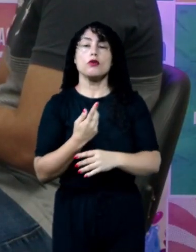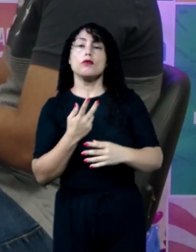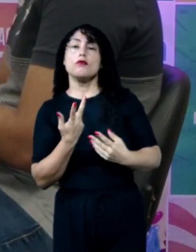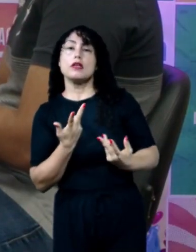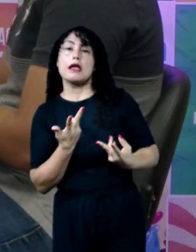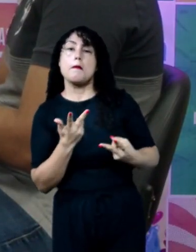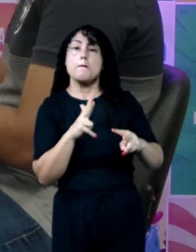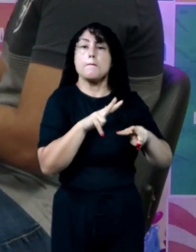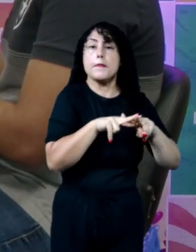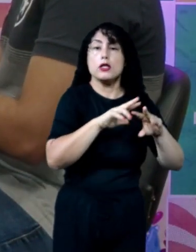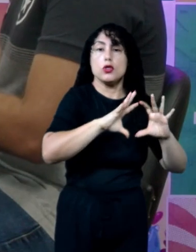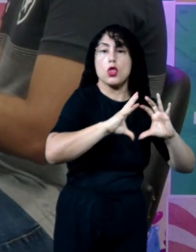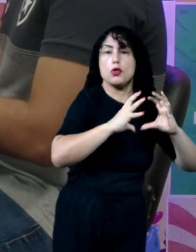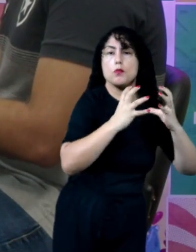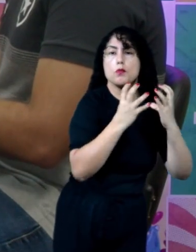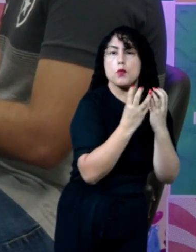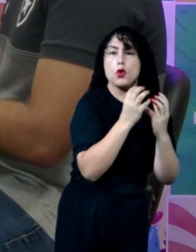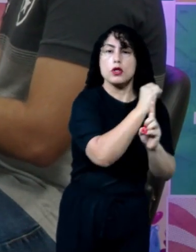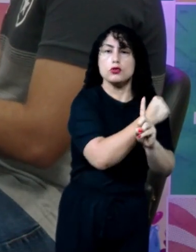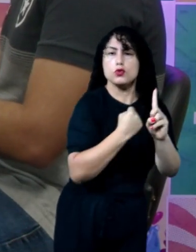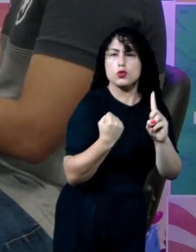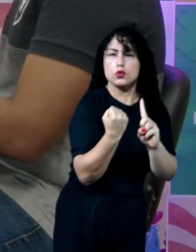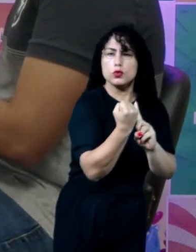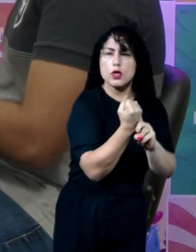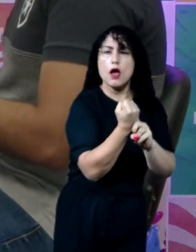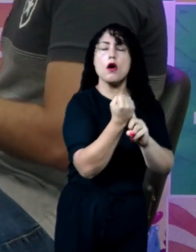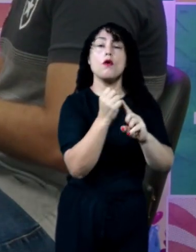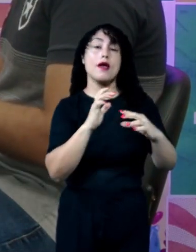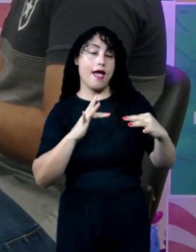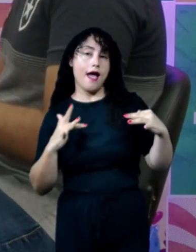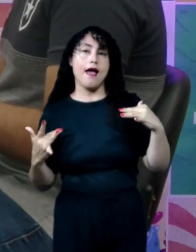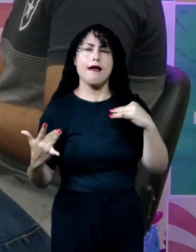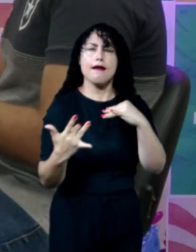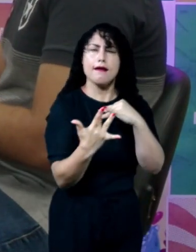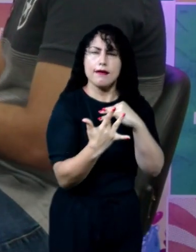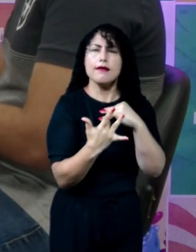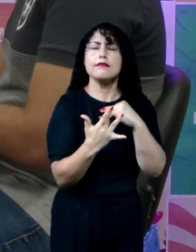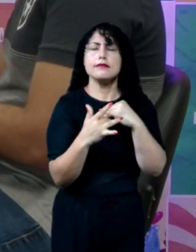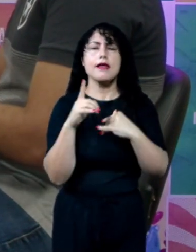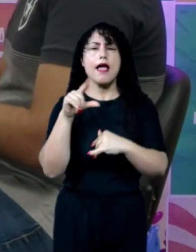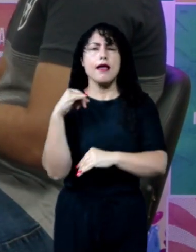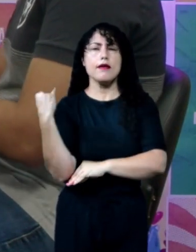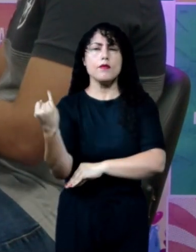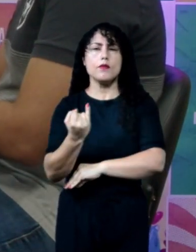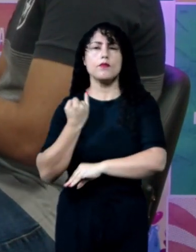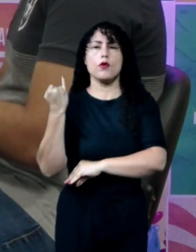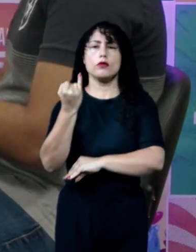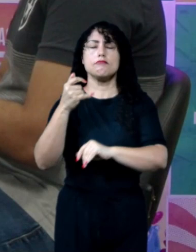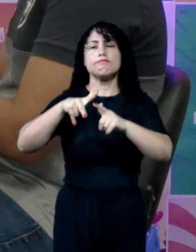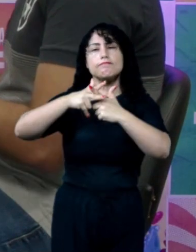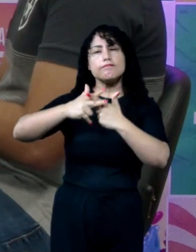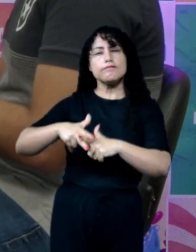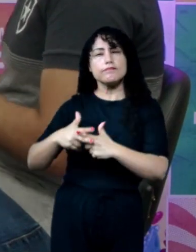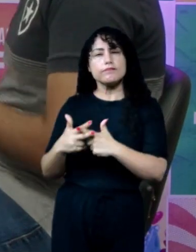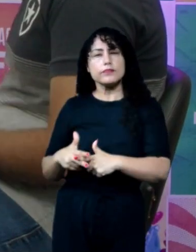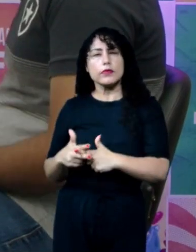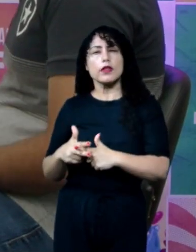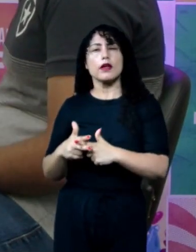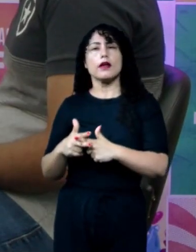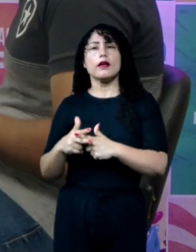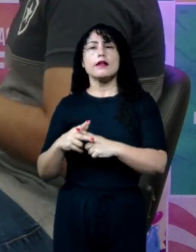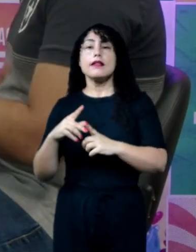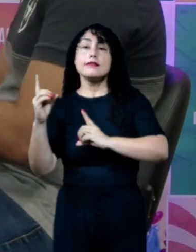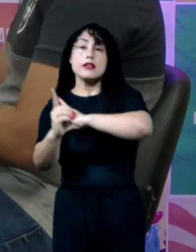bolhas sociais e as redes sociais elas são fundamentais para a manutenção dessa